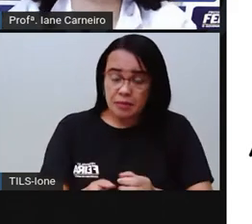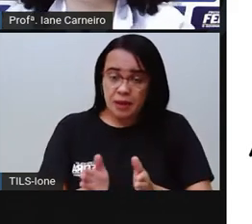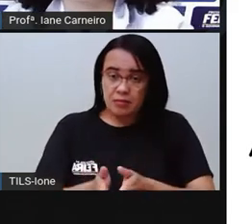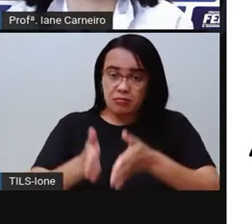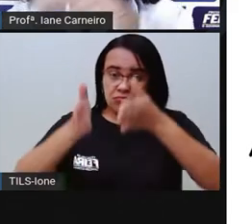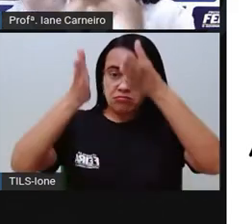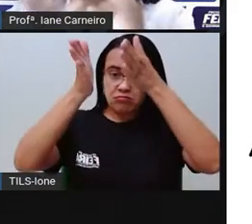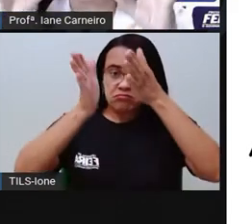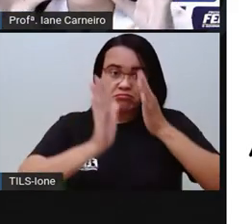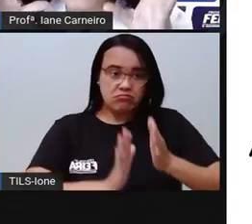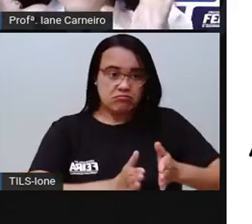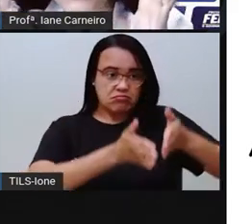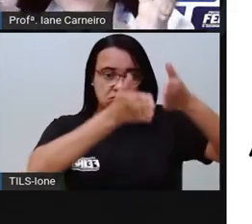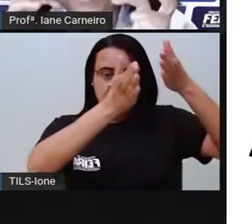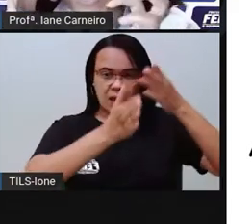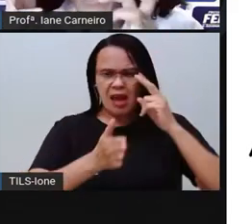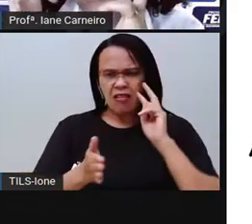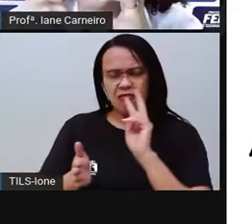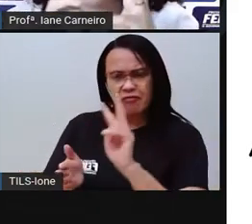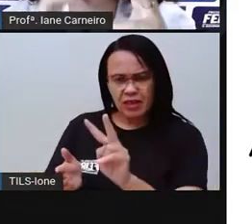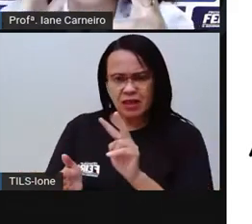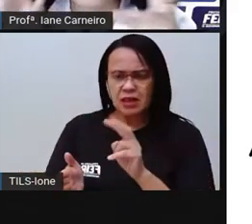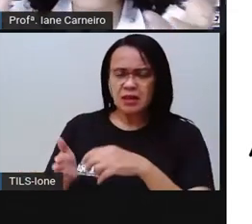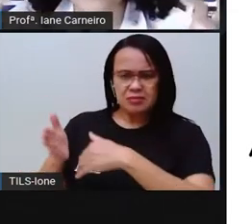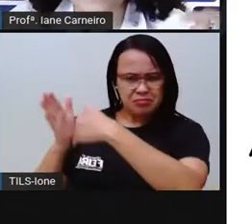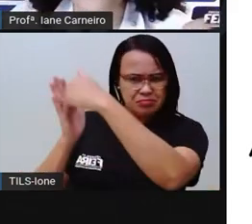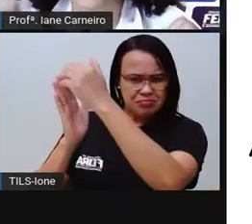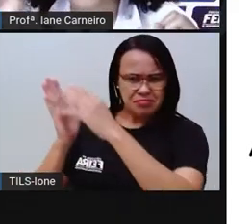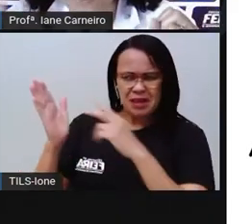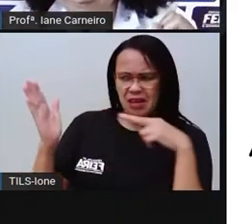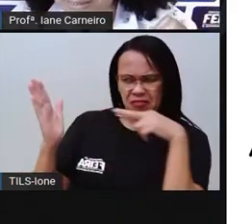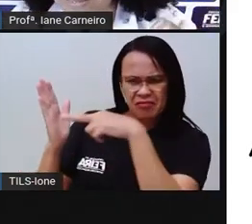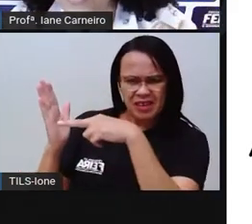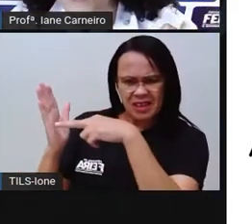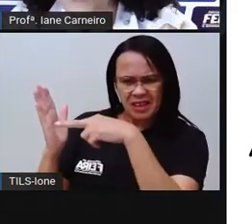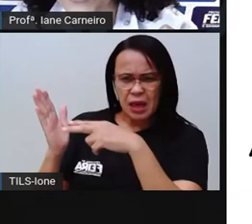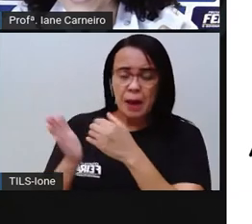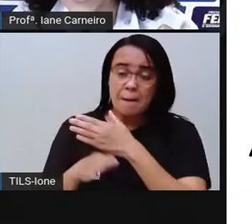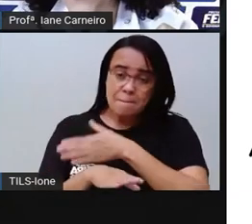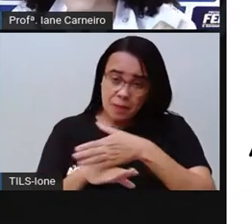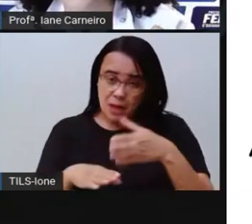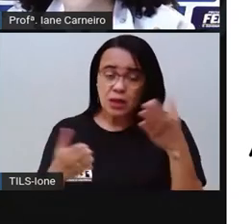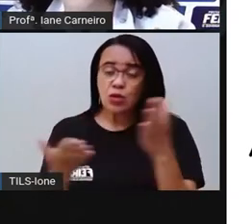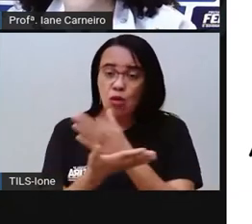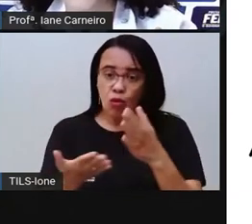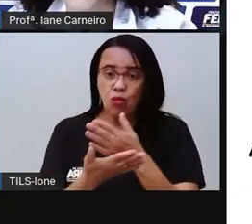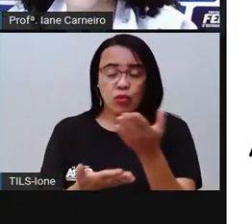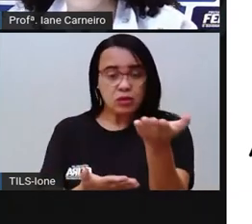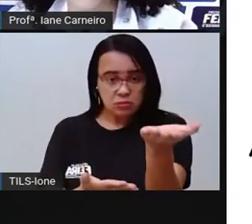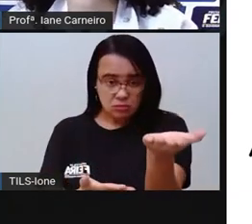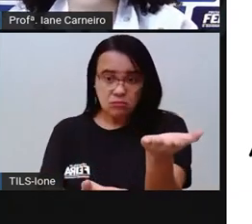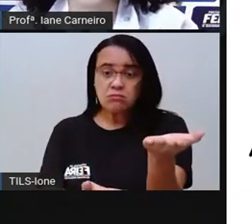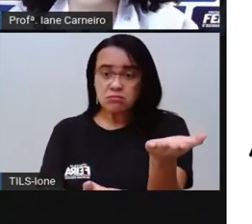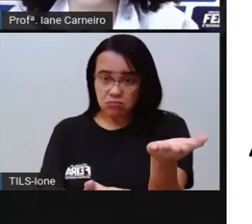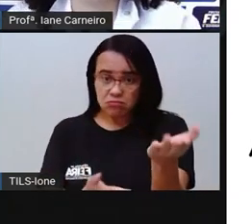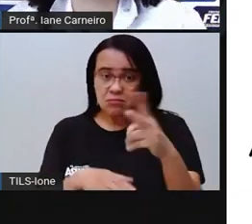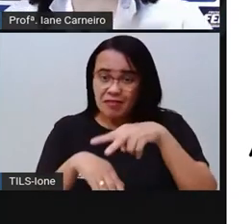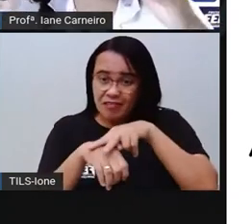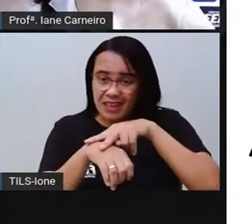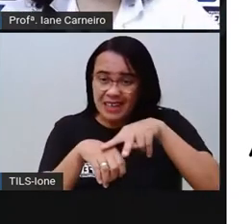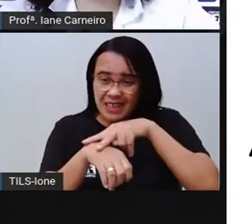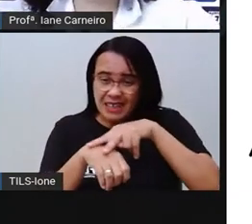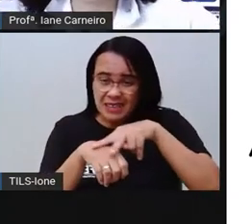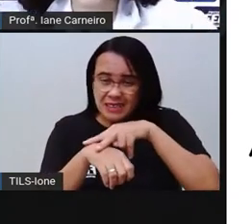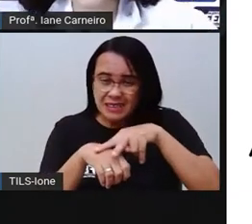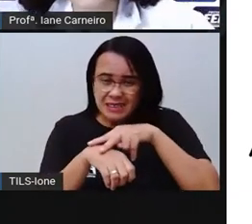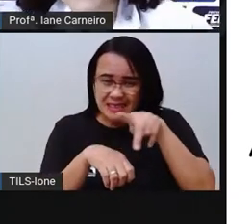né? Essa mancha verde, cinza. Eu vou mostrar para vocês uma foto aqui agora, ó, como é o fungo.